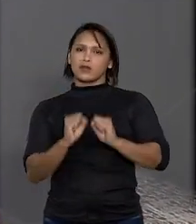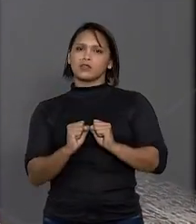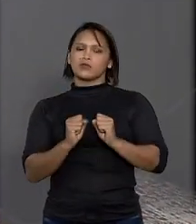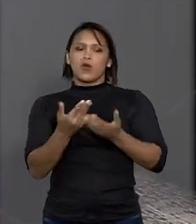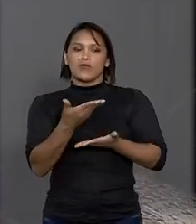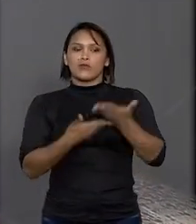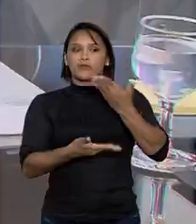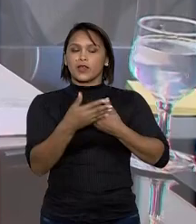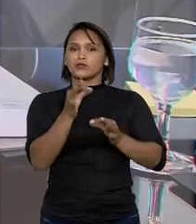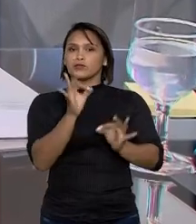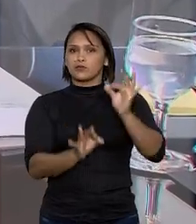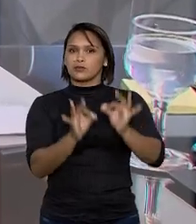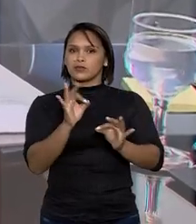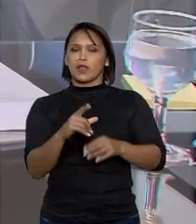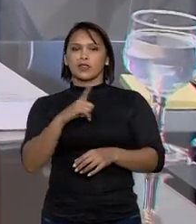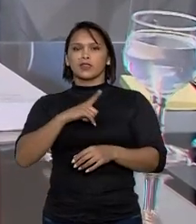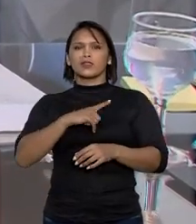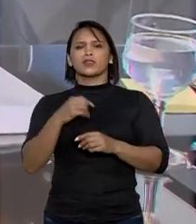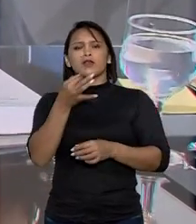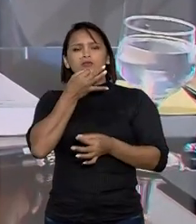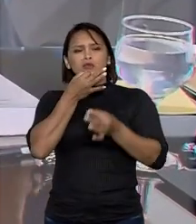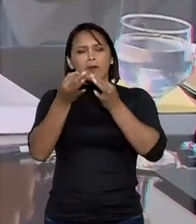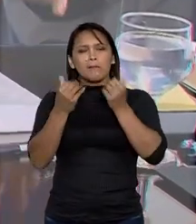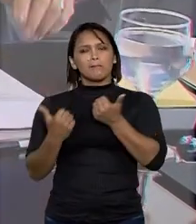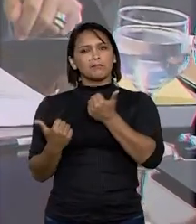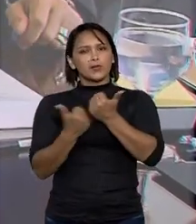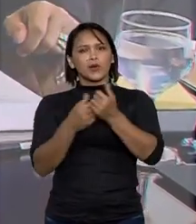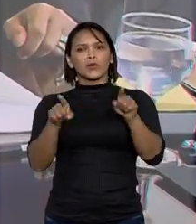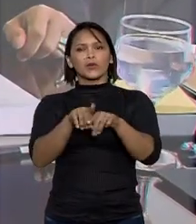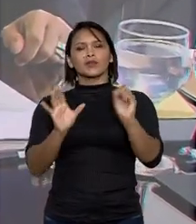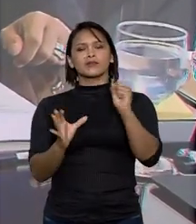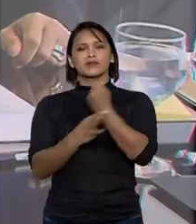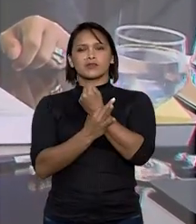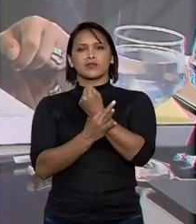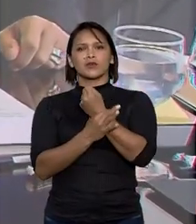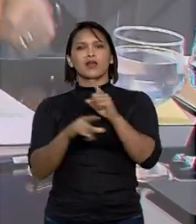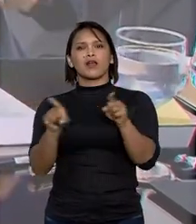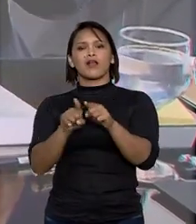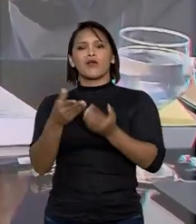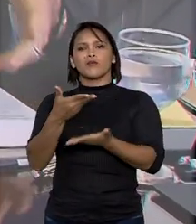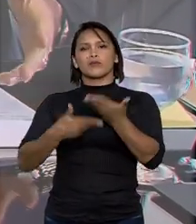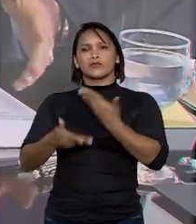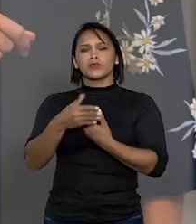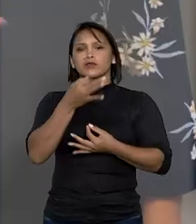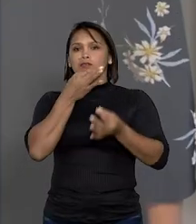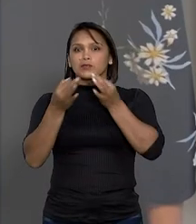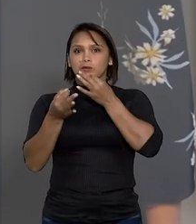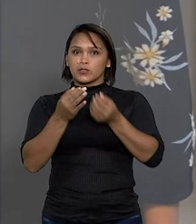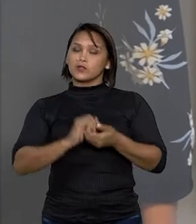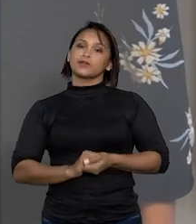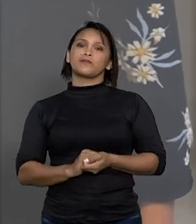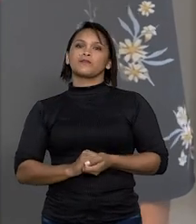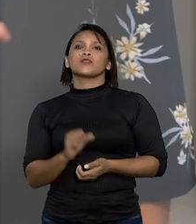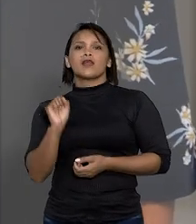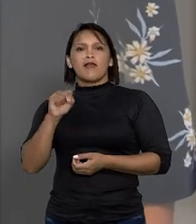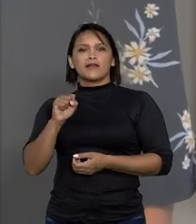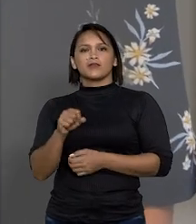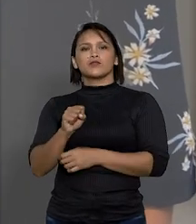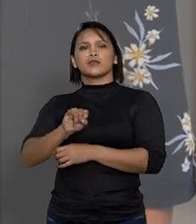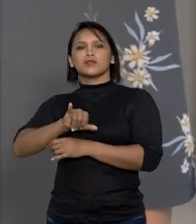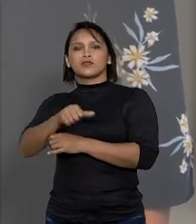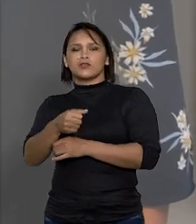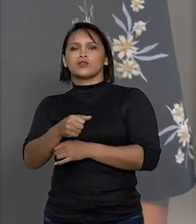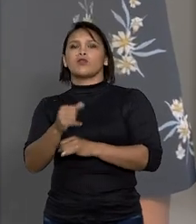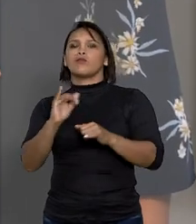possam através de judiciário tem o seu ponto de apoio EA segurança com relação aos seus questionamentos é isso o